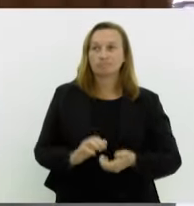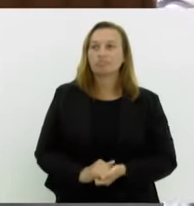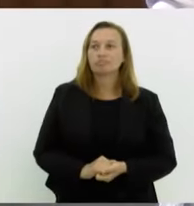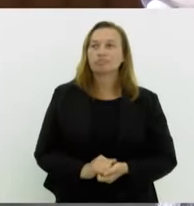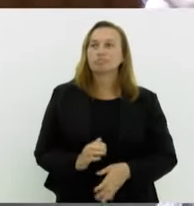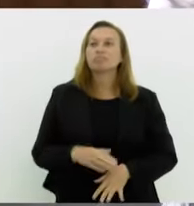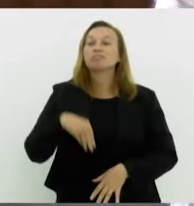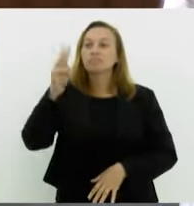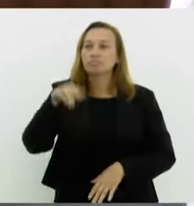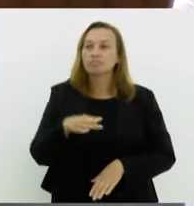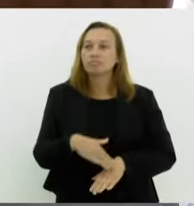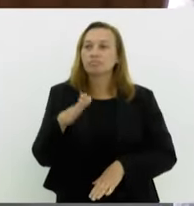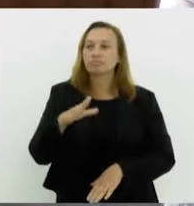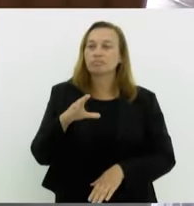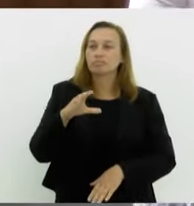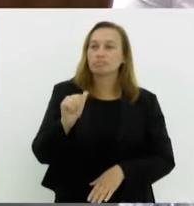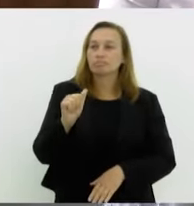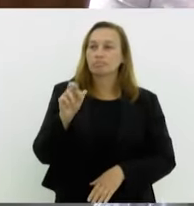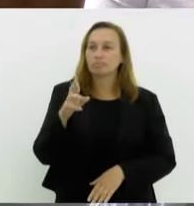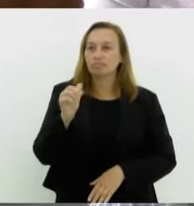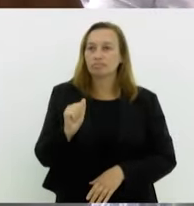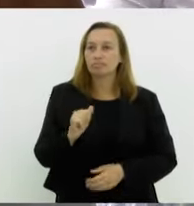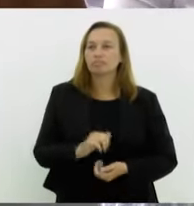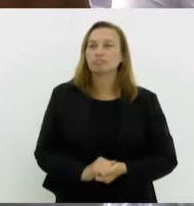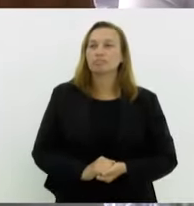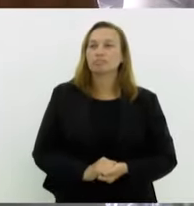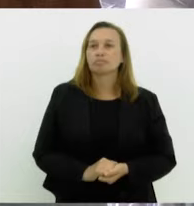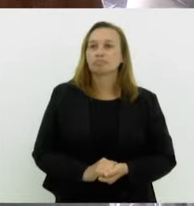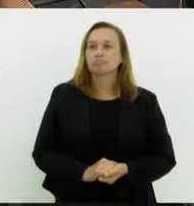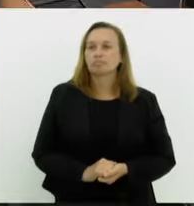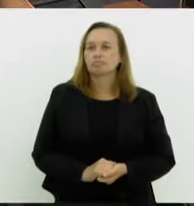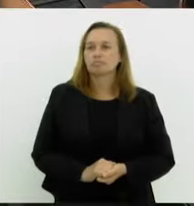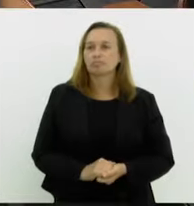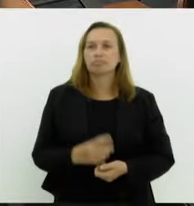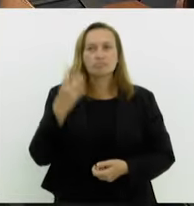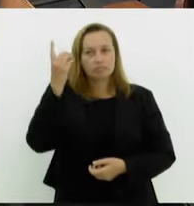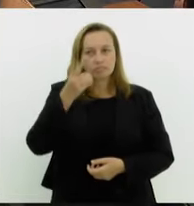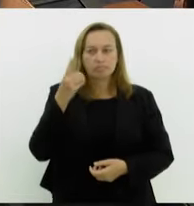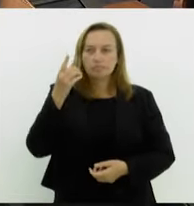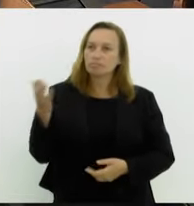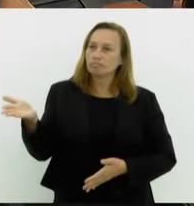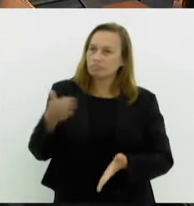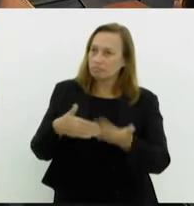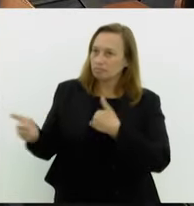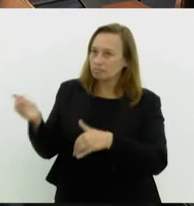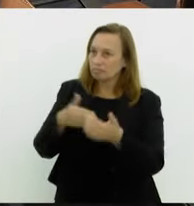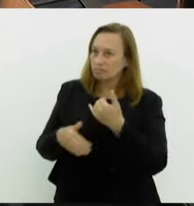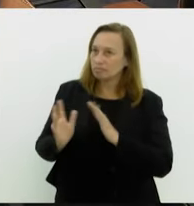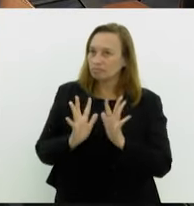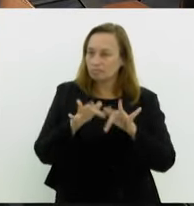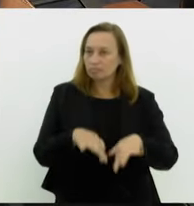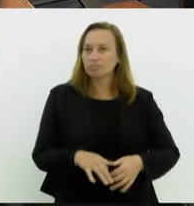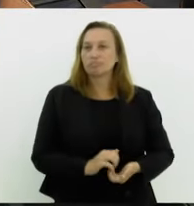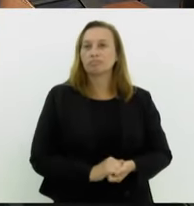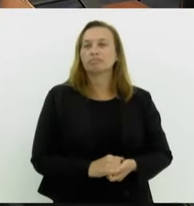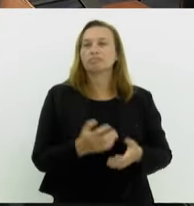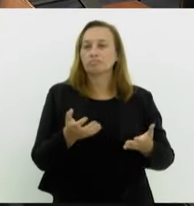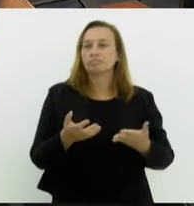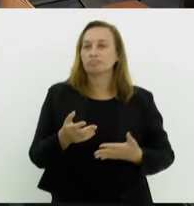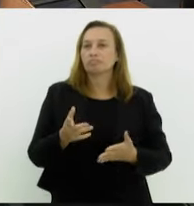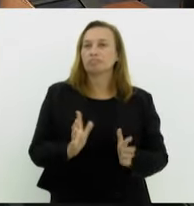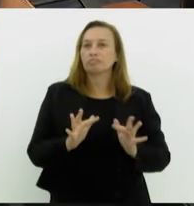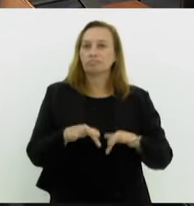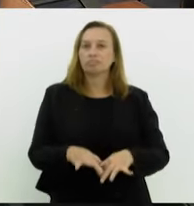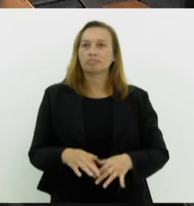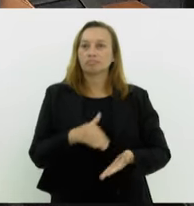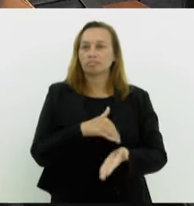mais Carla cadê a Carla deputada pode subir que já tô acabando eu quero disponibilizar a rede